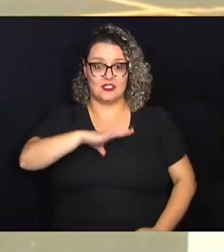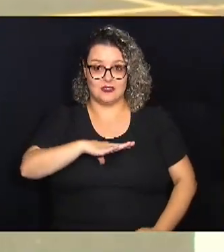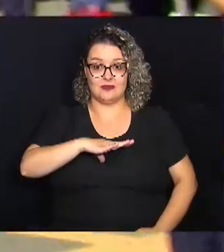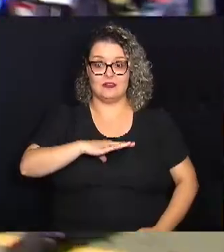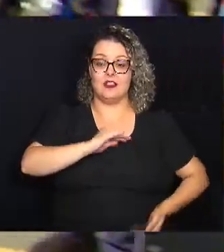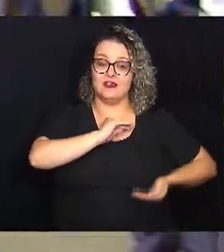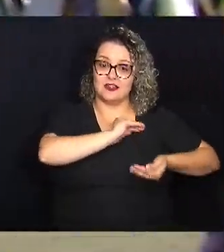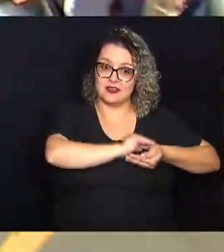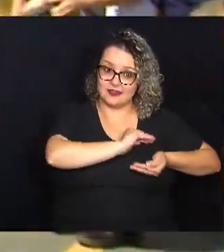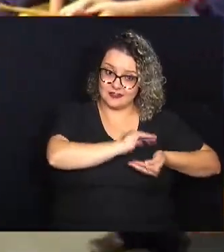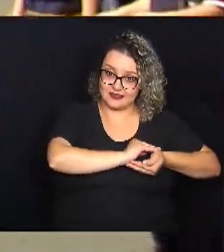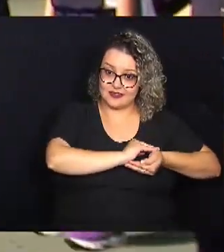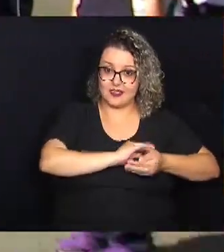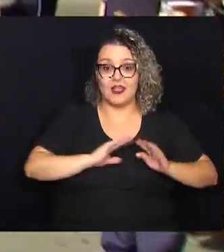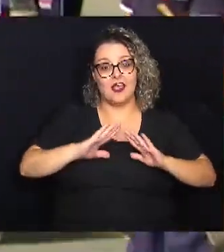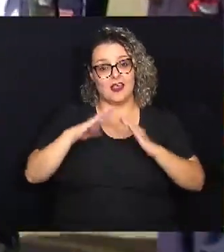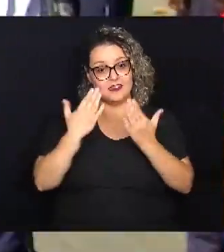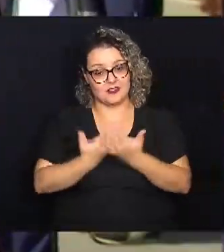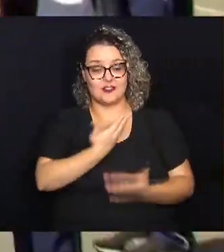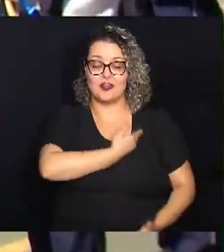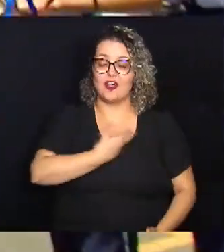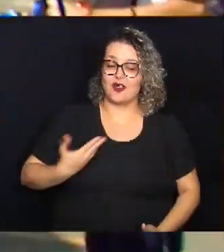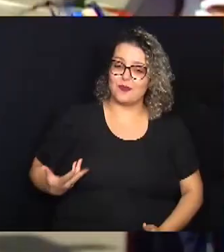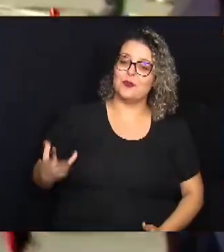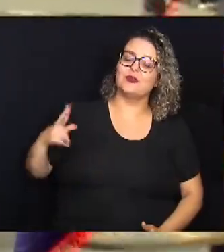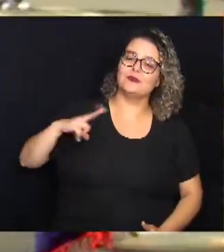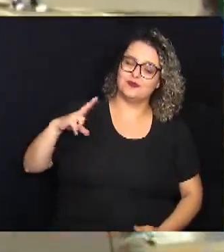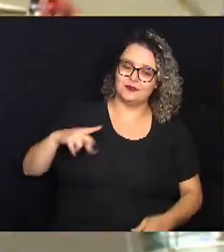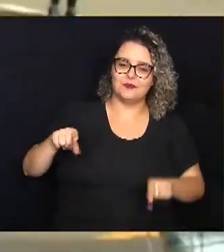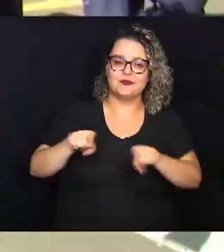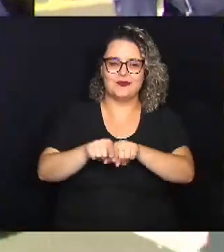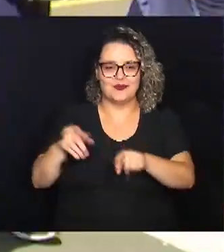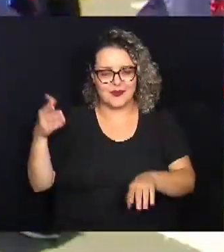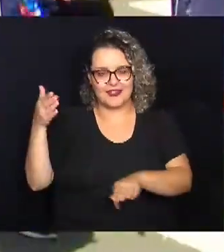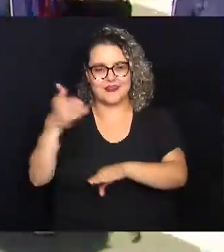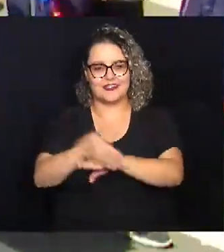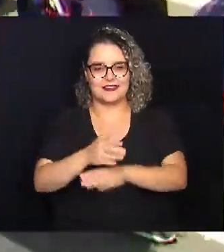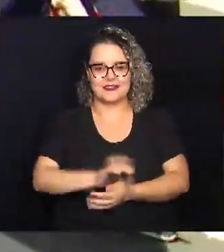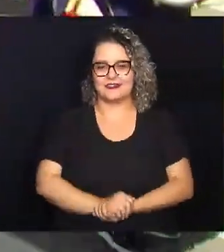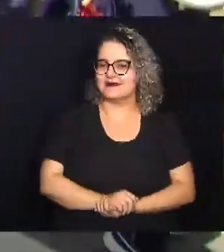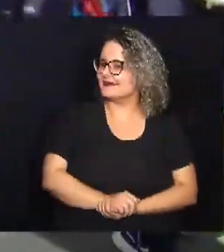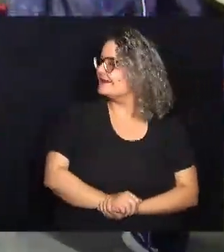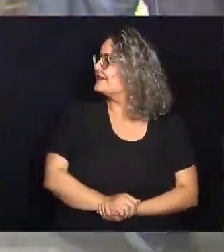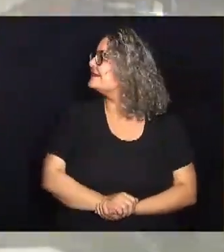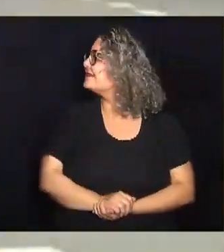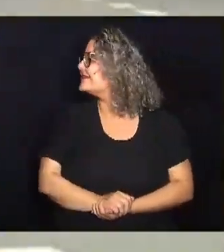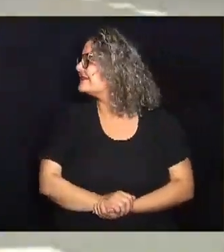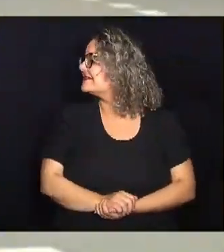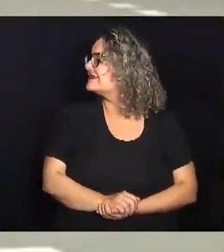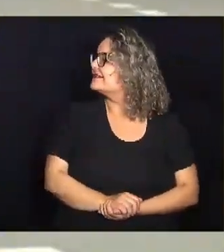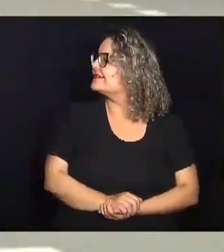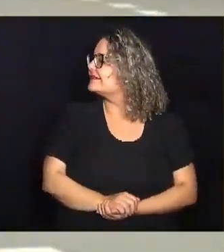Defesa Civil, as escolas públicas e privadas também participaram.